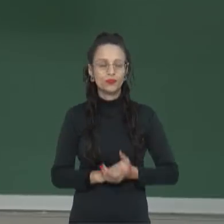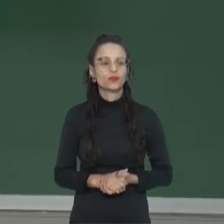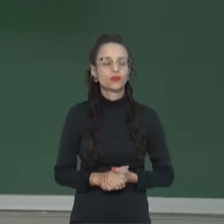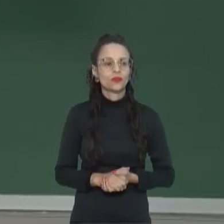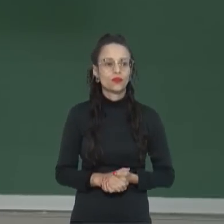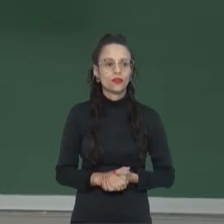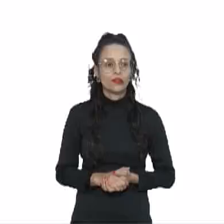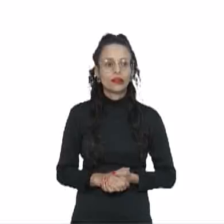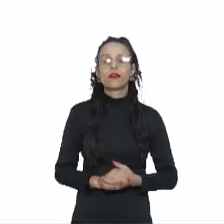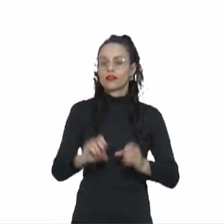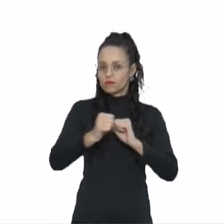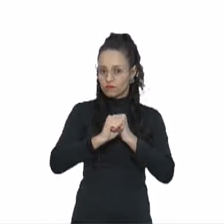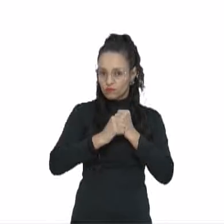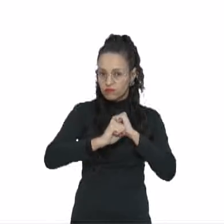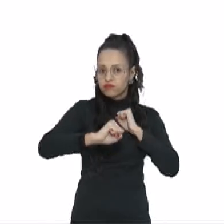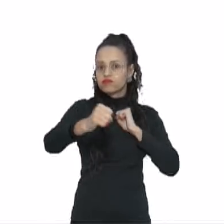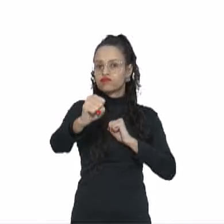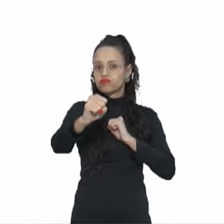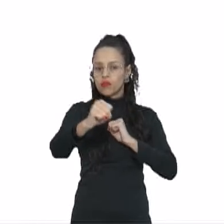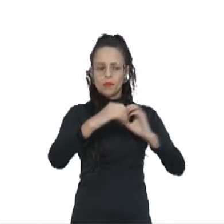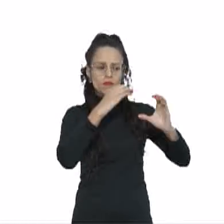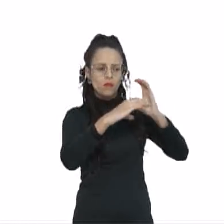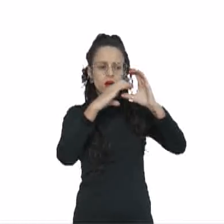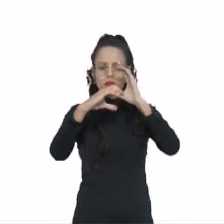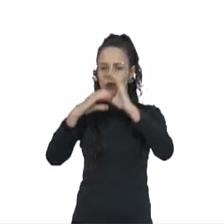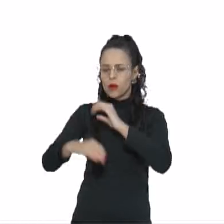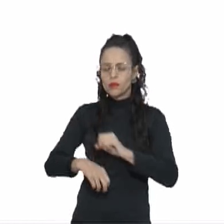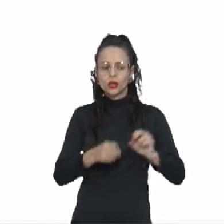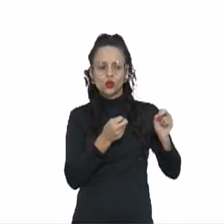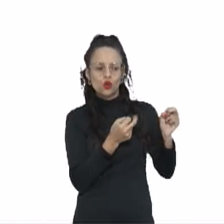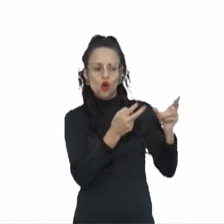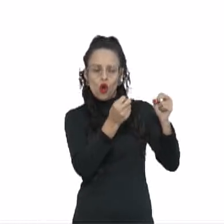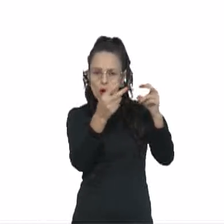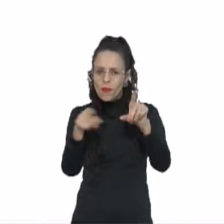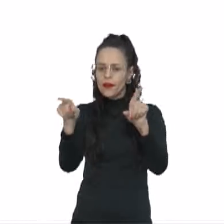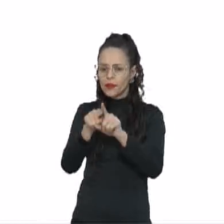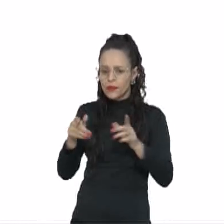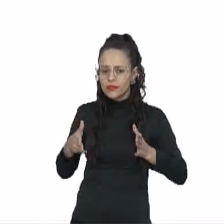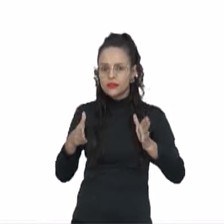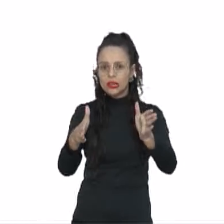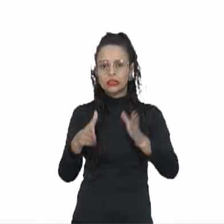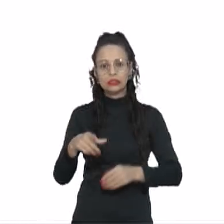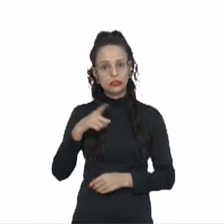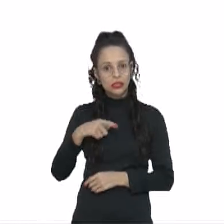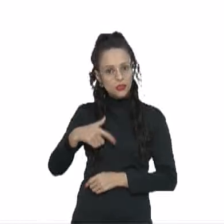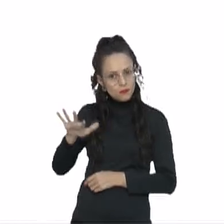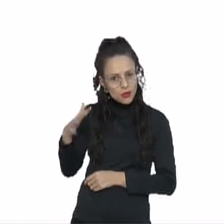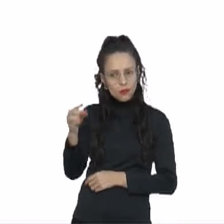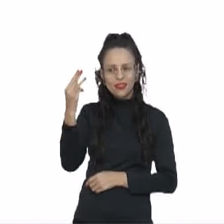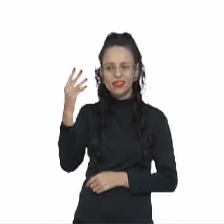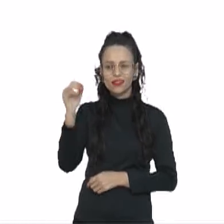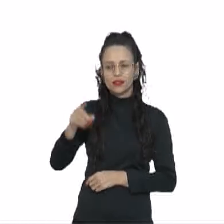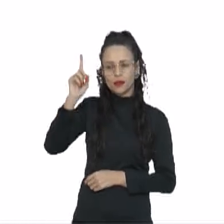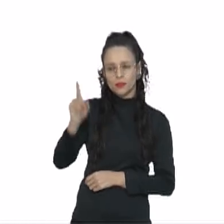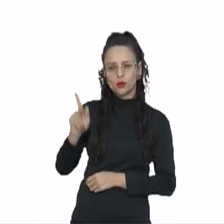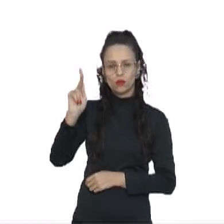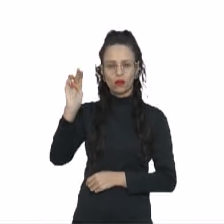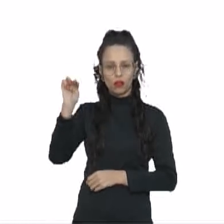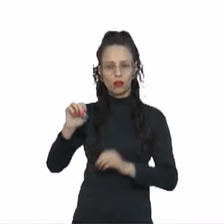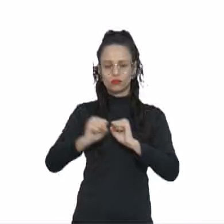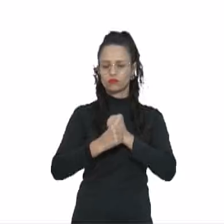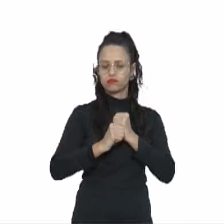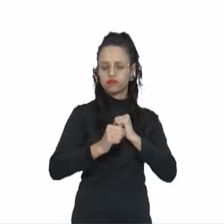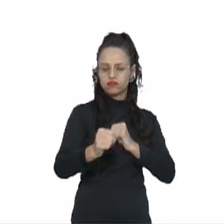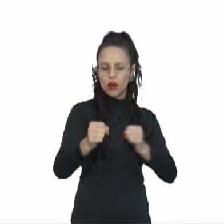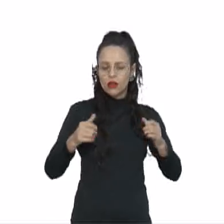É uma extensa rede de comunicação, com comércios e estradas, cobrem mais de 30 mil quilômetros, construída pelos incas ao longo dos